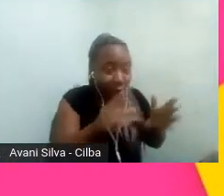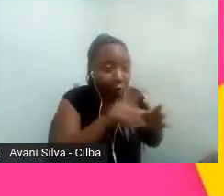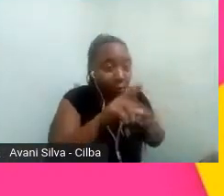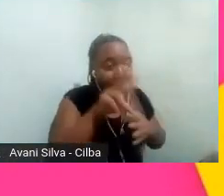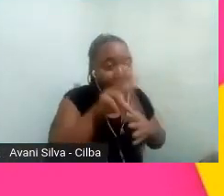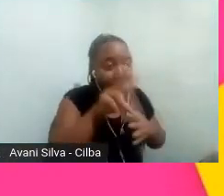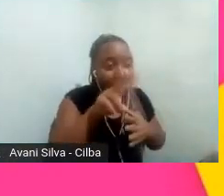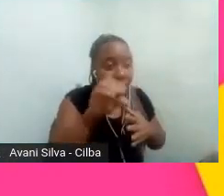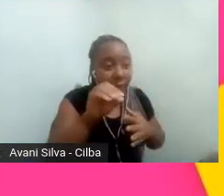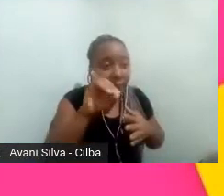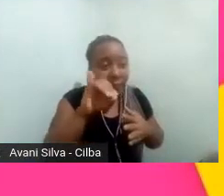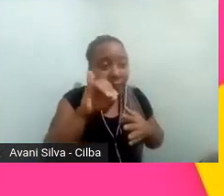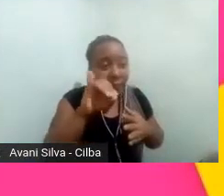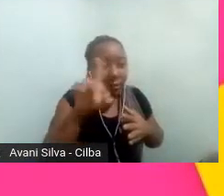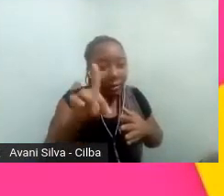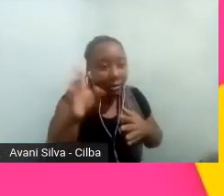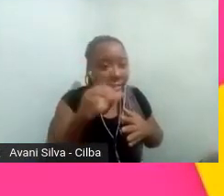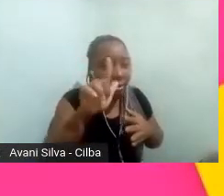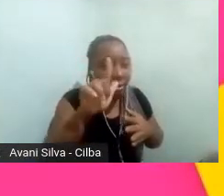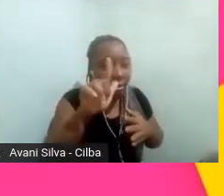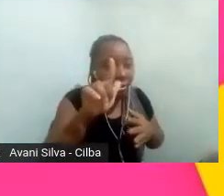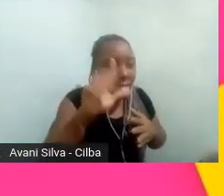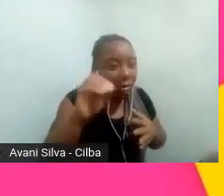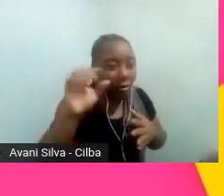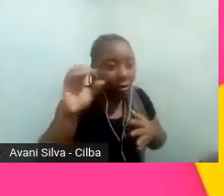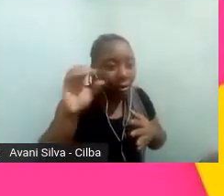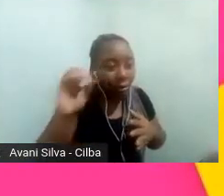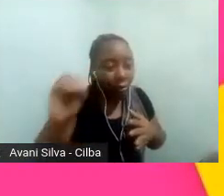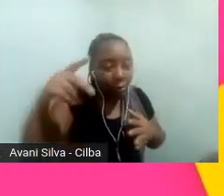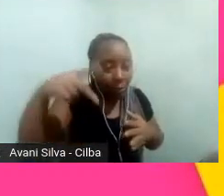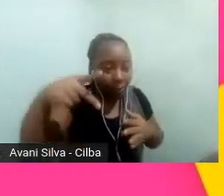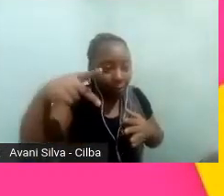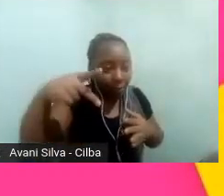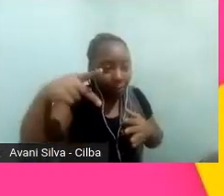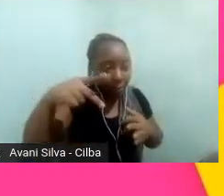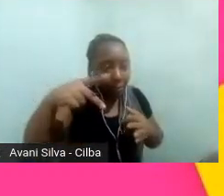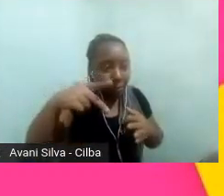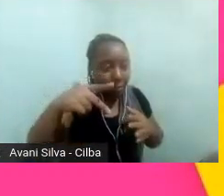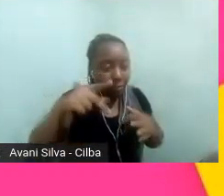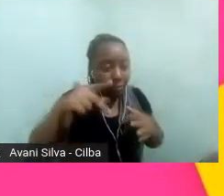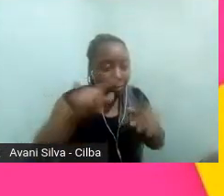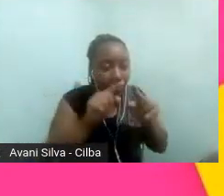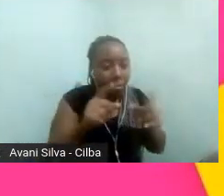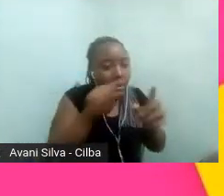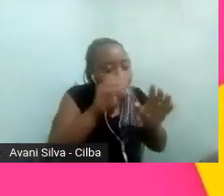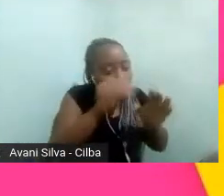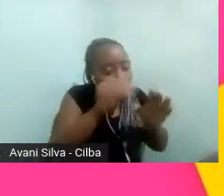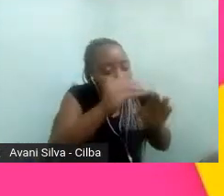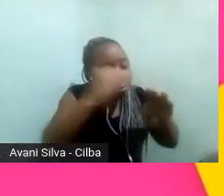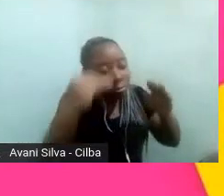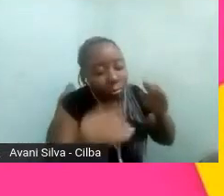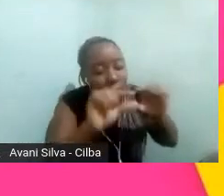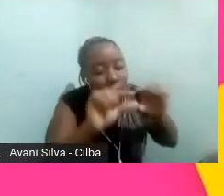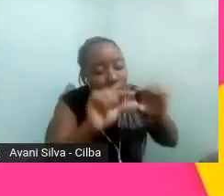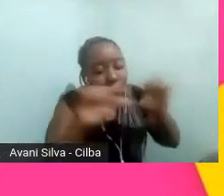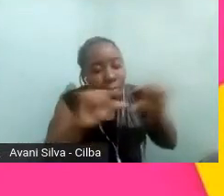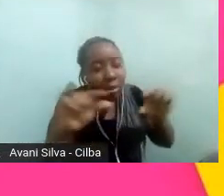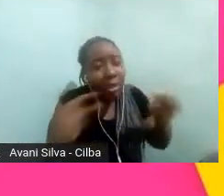Abre e fecha parênteses, abre chaves, pula uma linha. O que é o void loop? O void loop quer